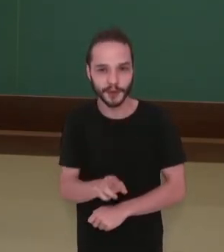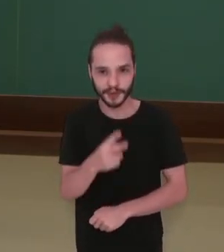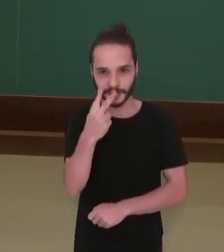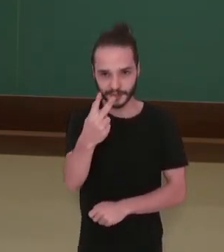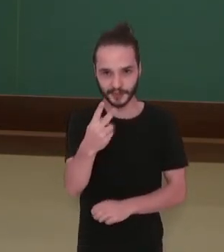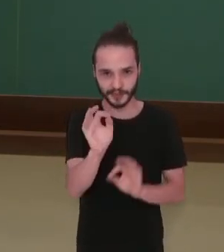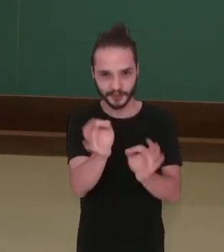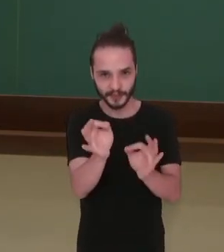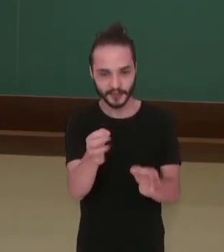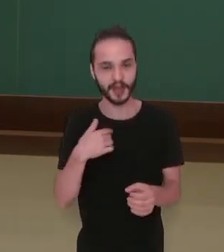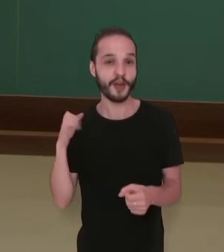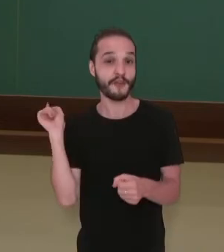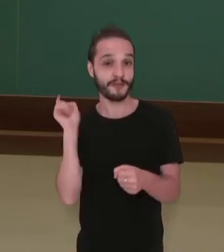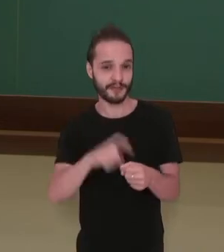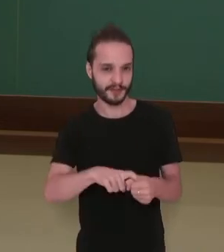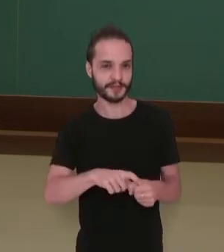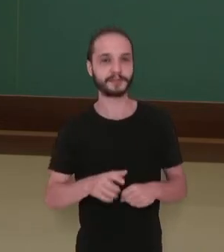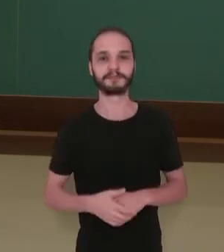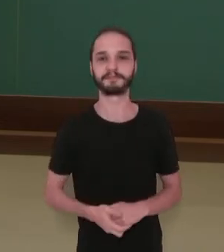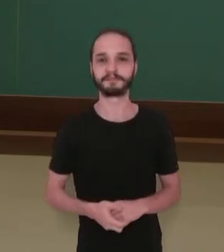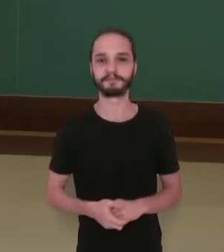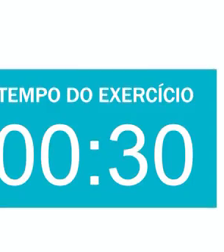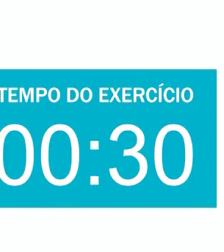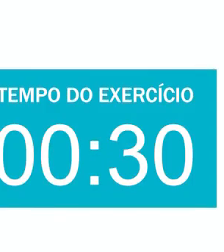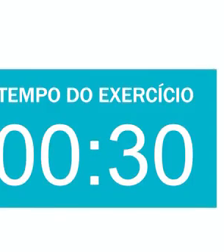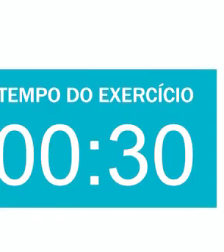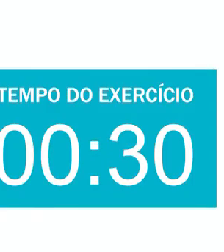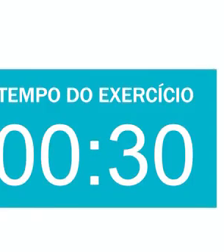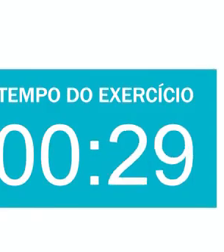mesmo? Eu já volto.